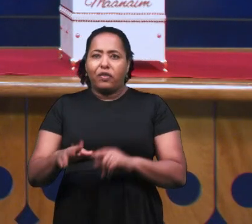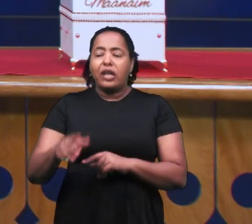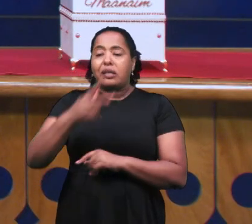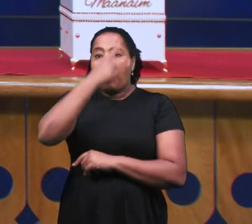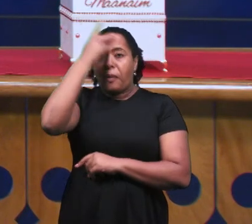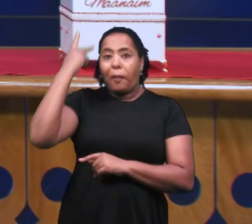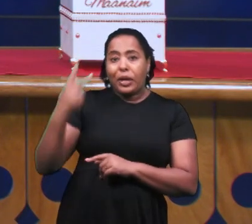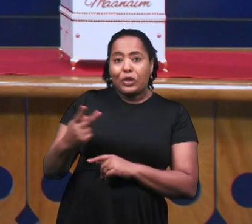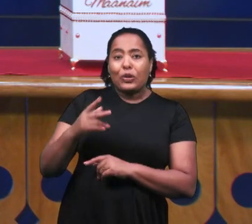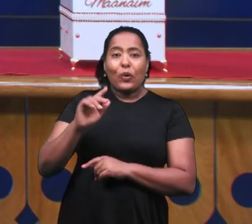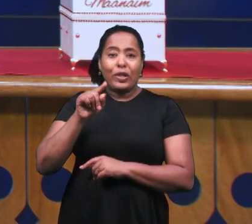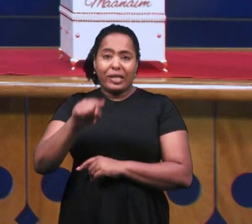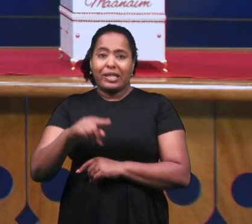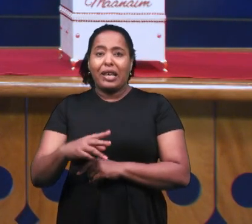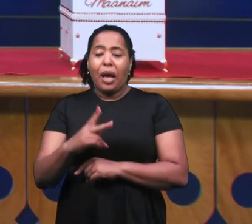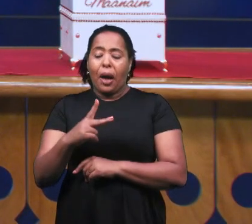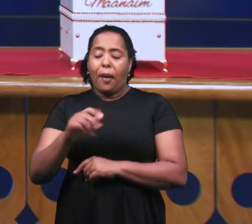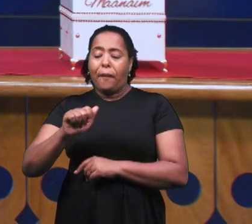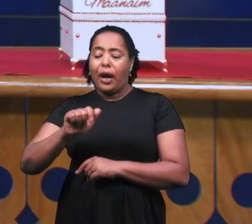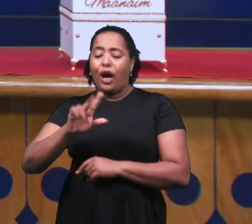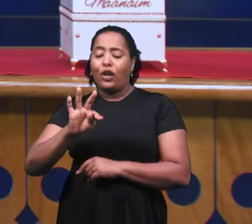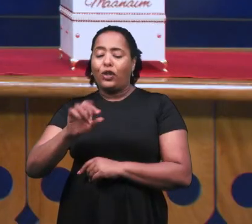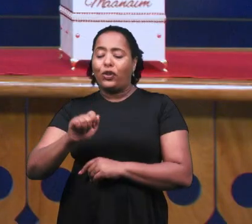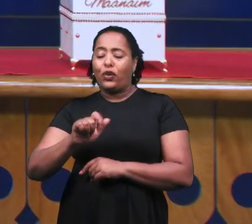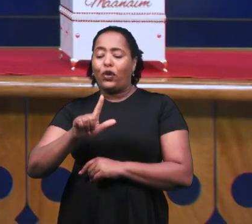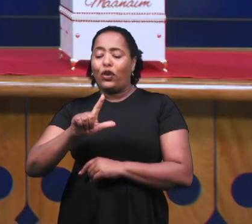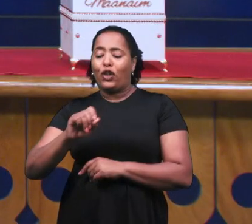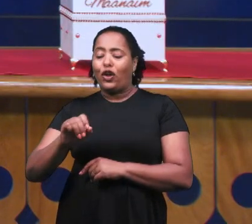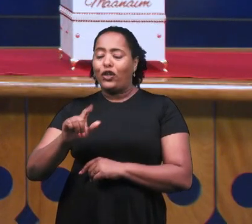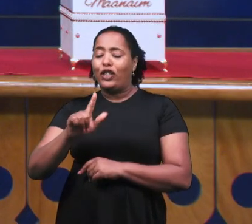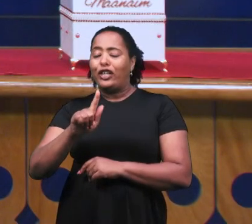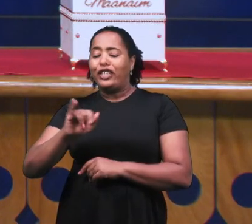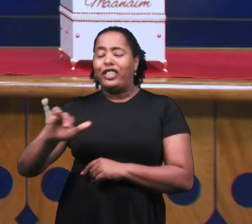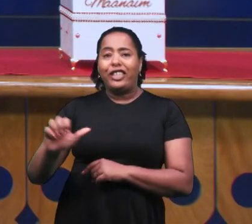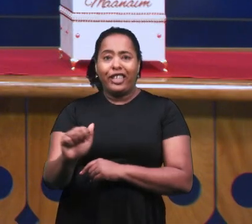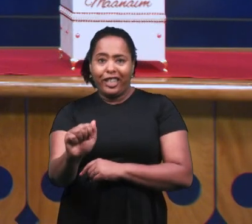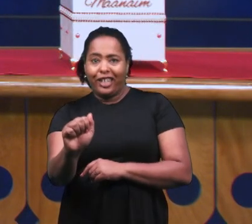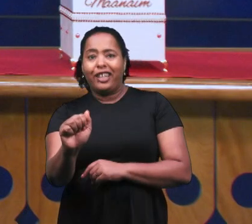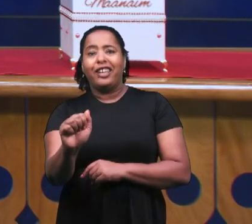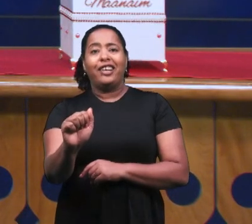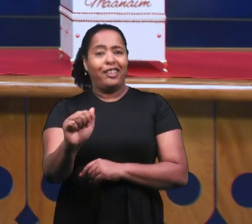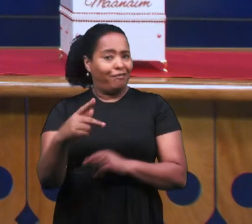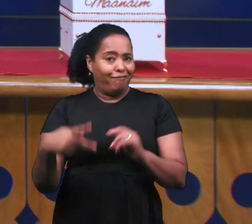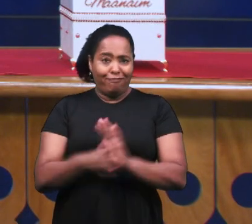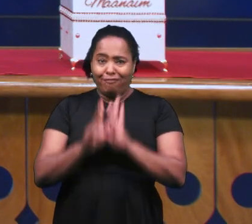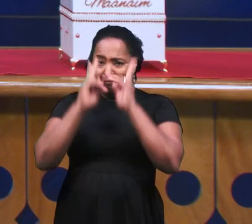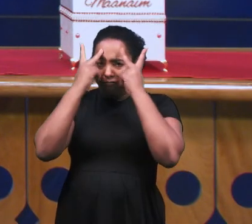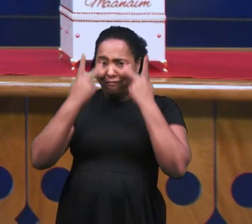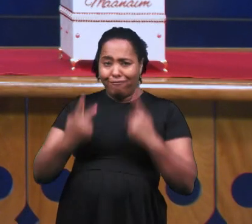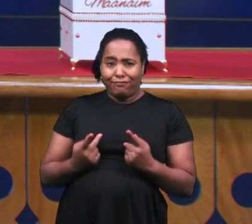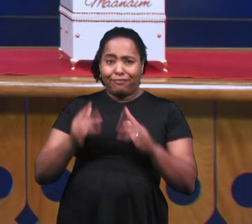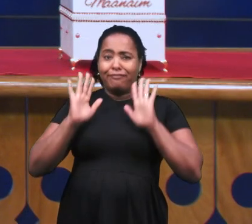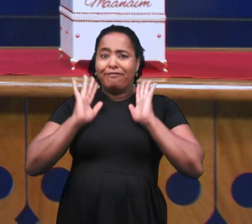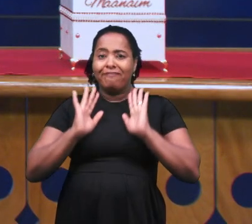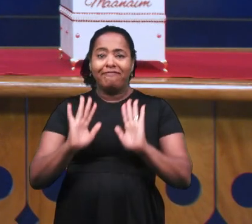pessoas até usam essas coisas assim, são até patologias, né? Patologias. Mas vamos lá.